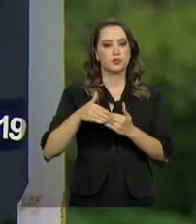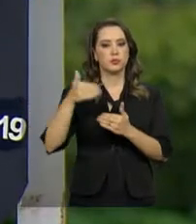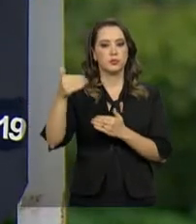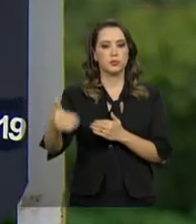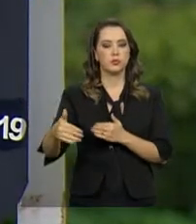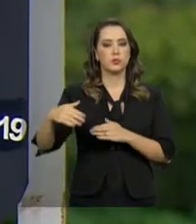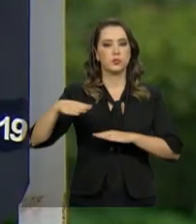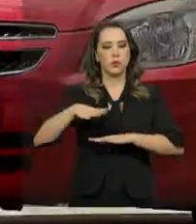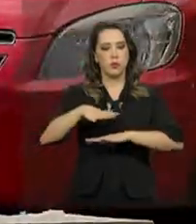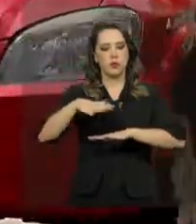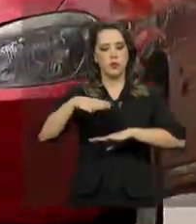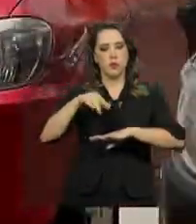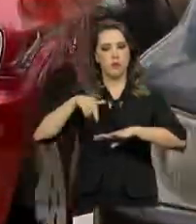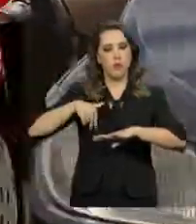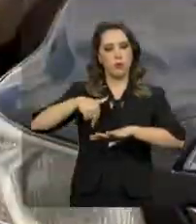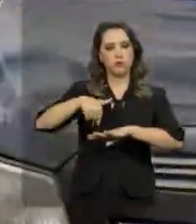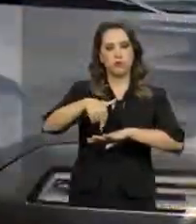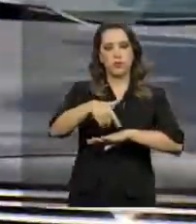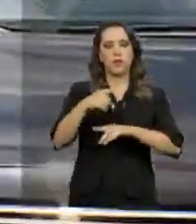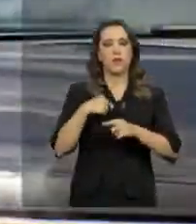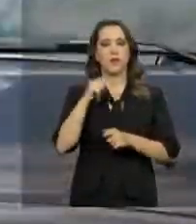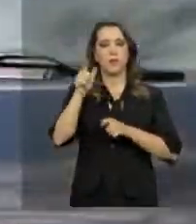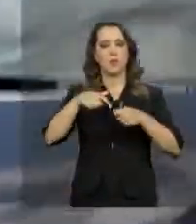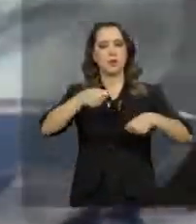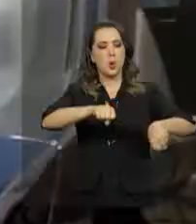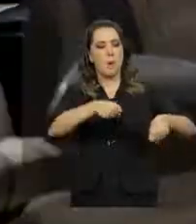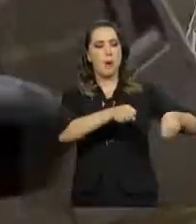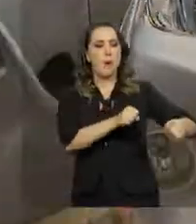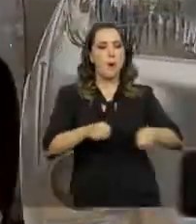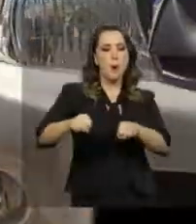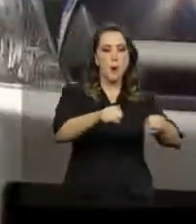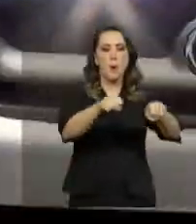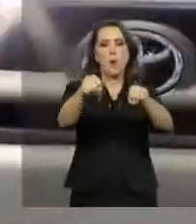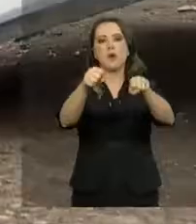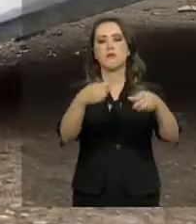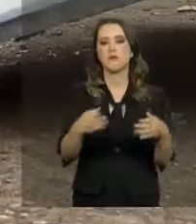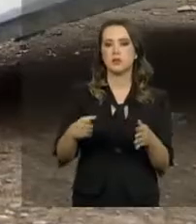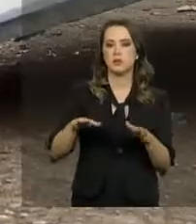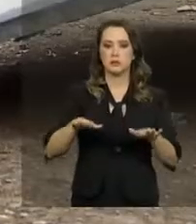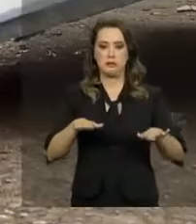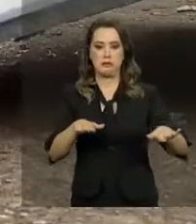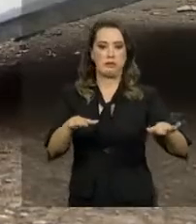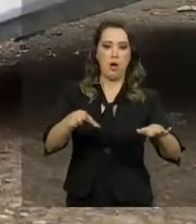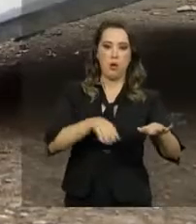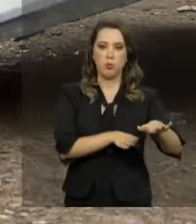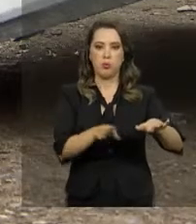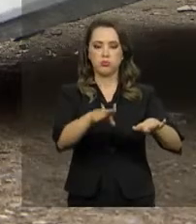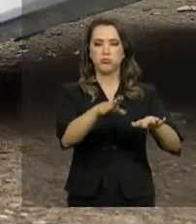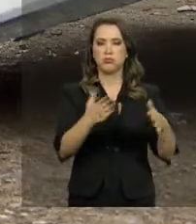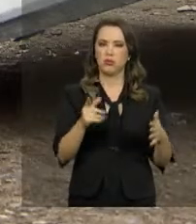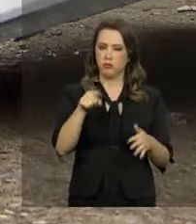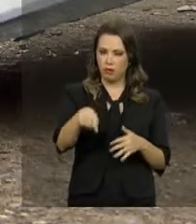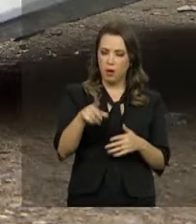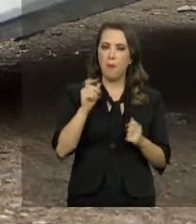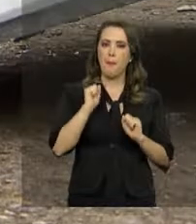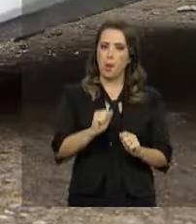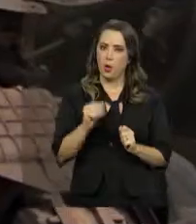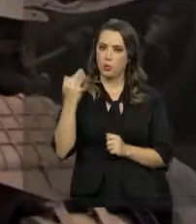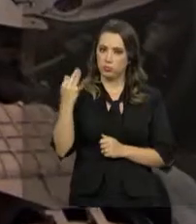respeitando o sinal motociclistas andando no corredor entre os carros imprudências que podem custar